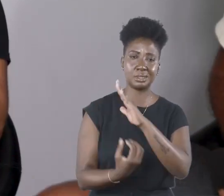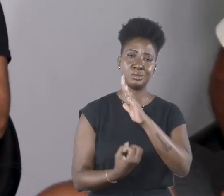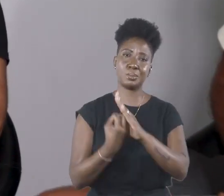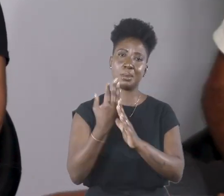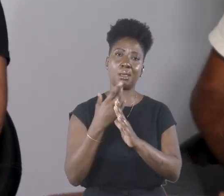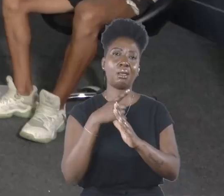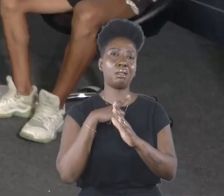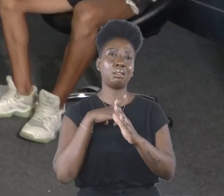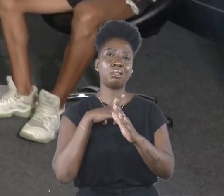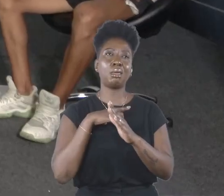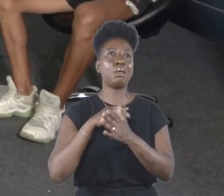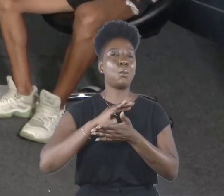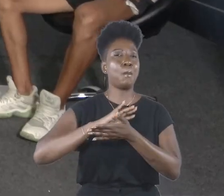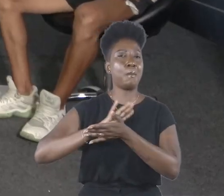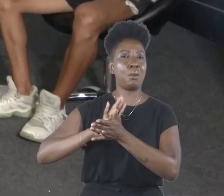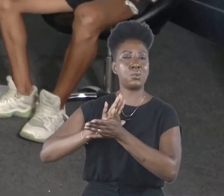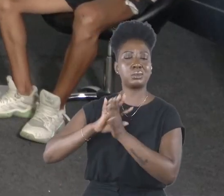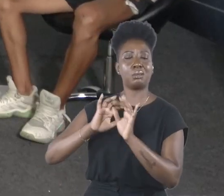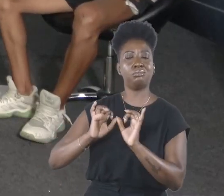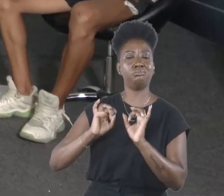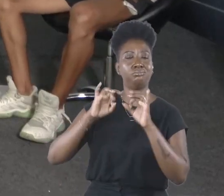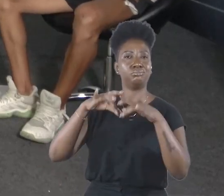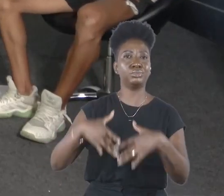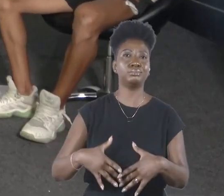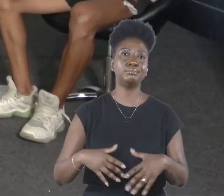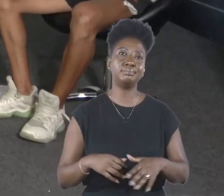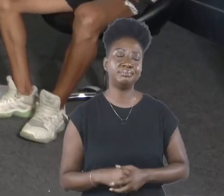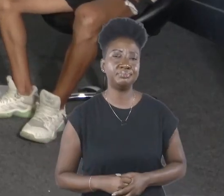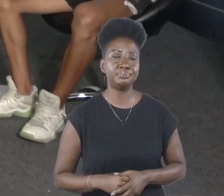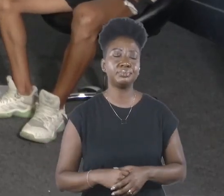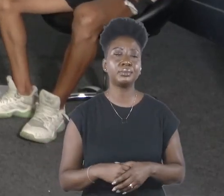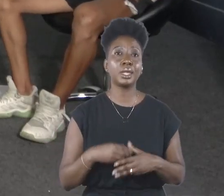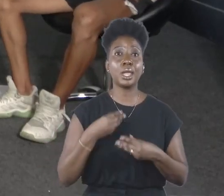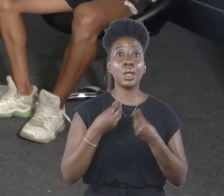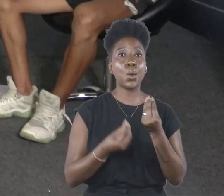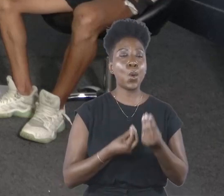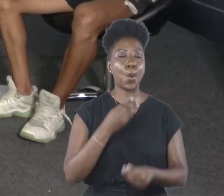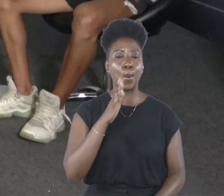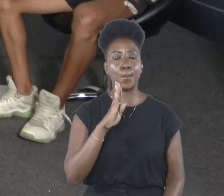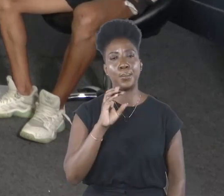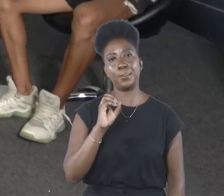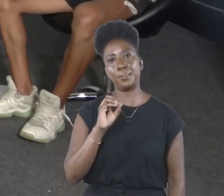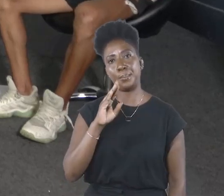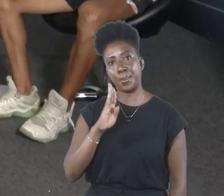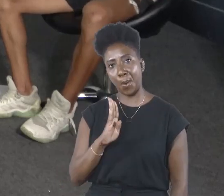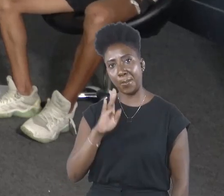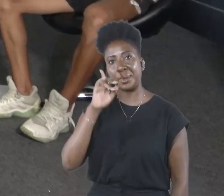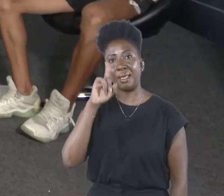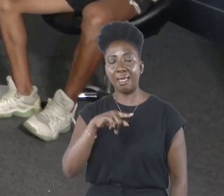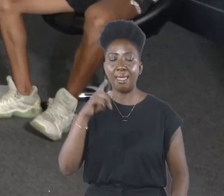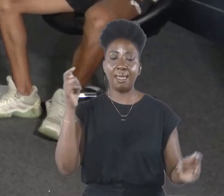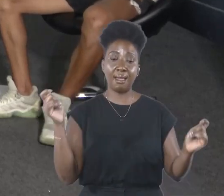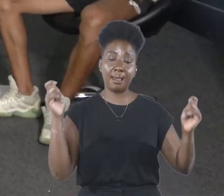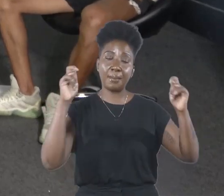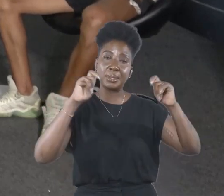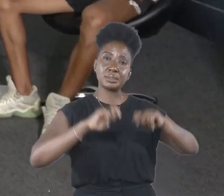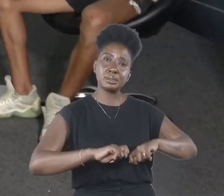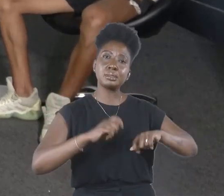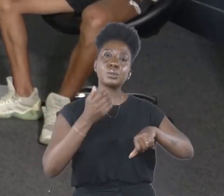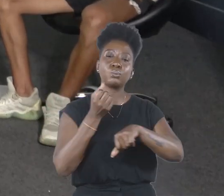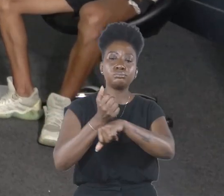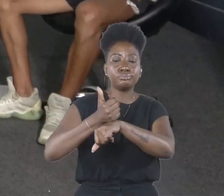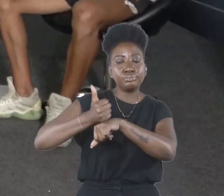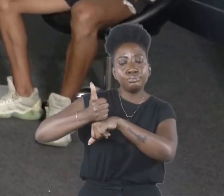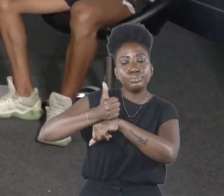são esses processos para desconstruir os nossos preconceitos. Com certeza. E o Bob, conta pra gente como que é a